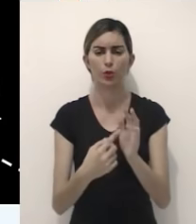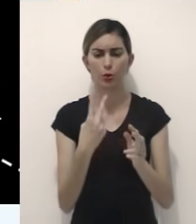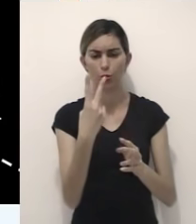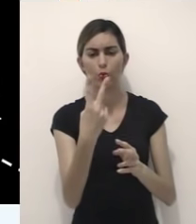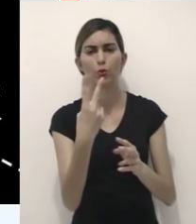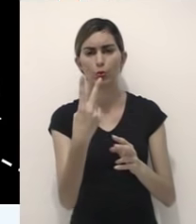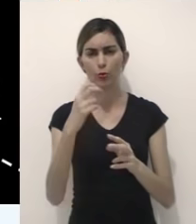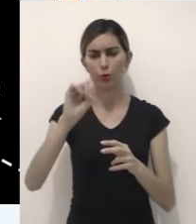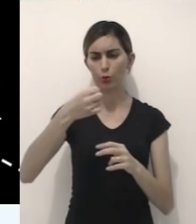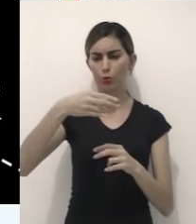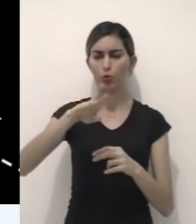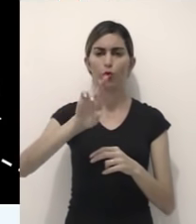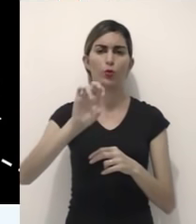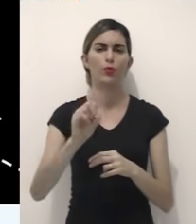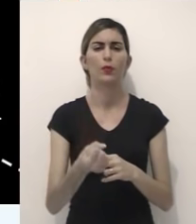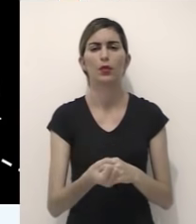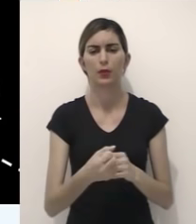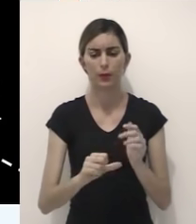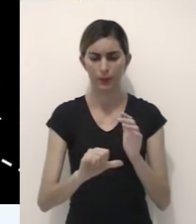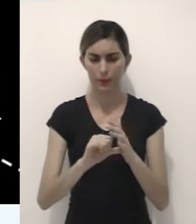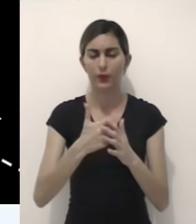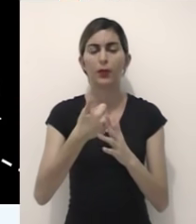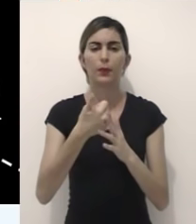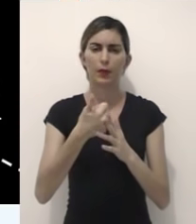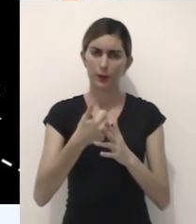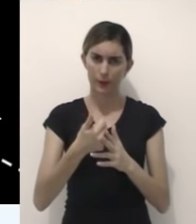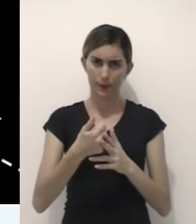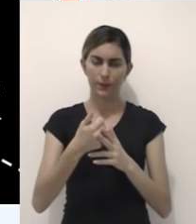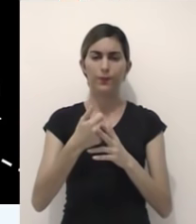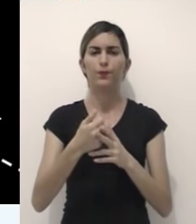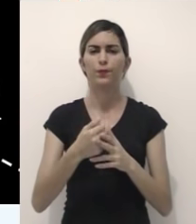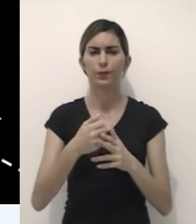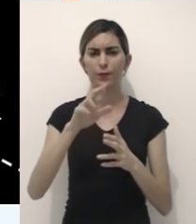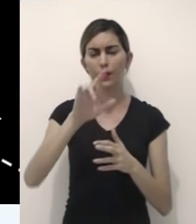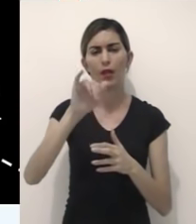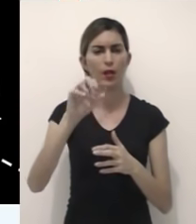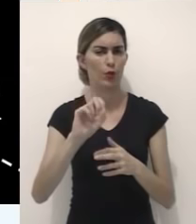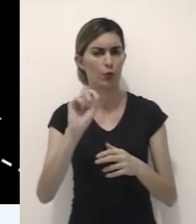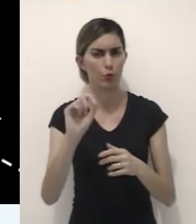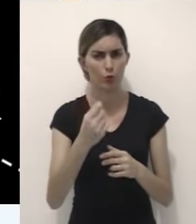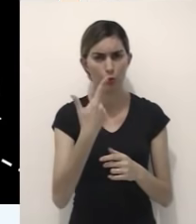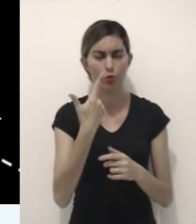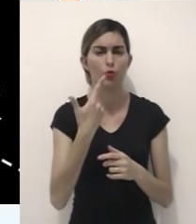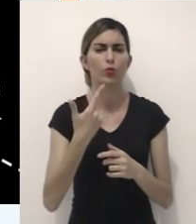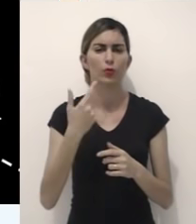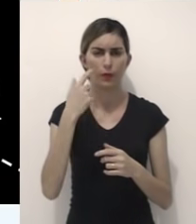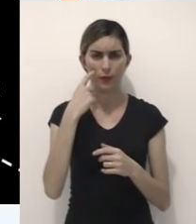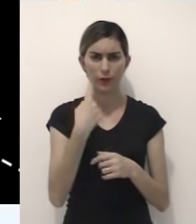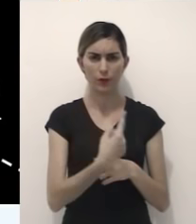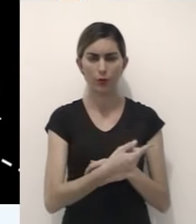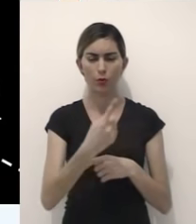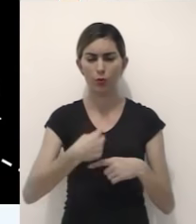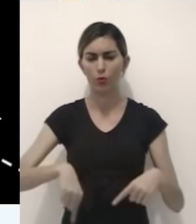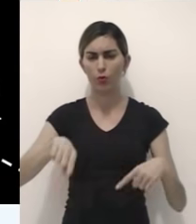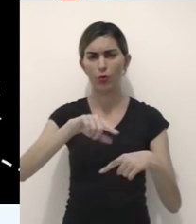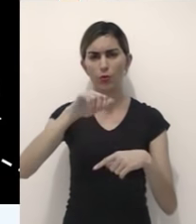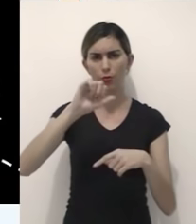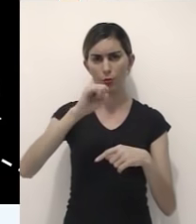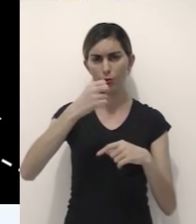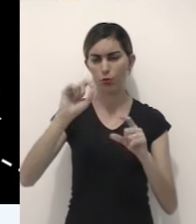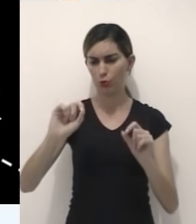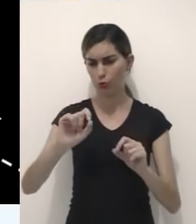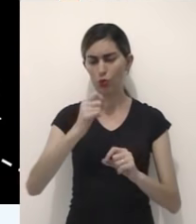marcando duas sombras, né? A primeira sombra dos raios solares que saem do